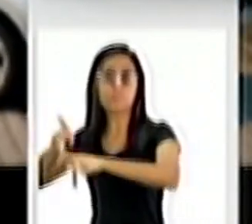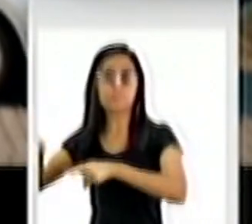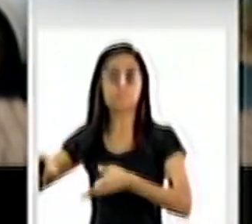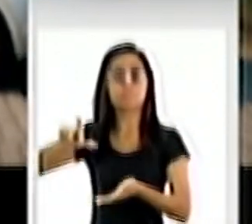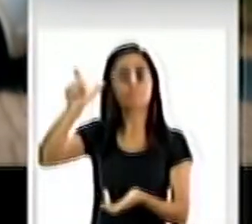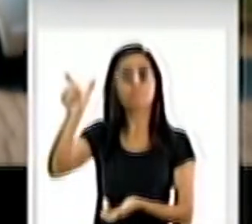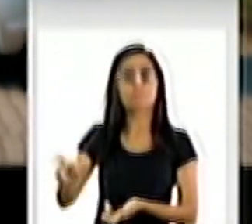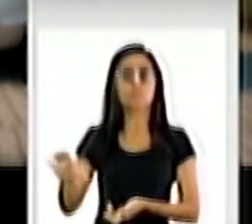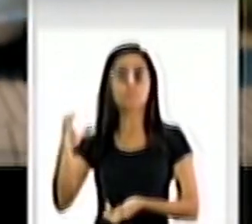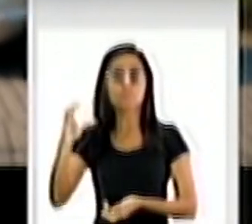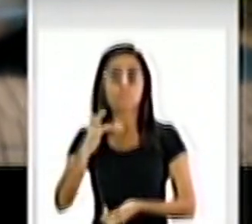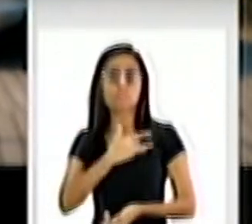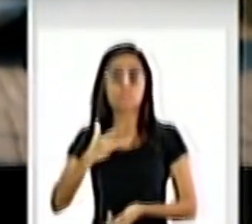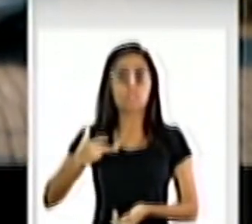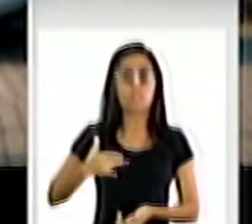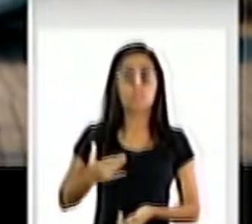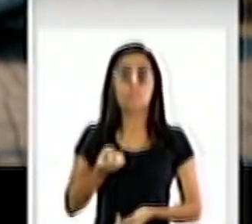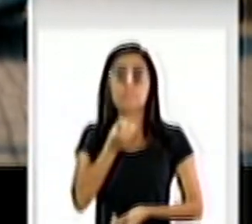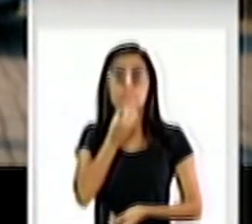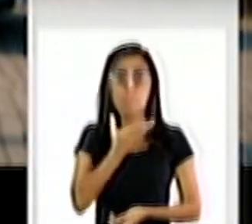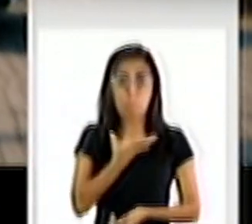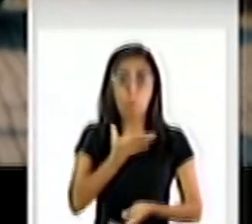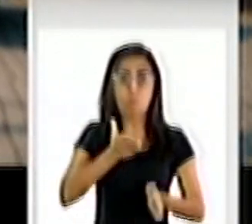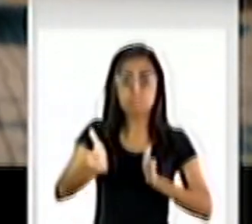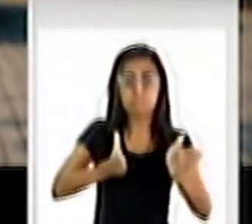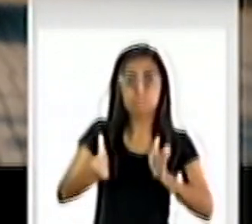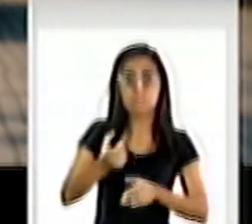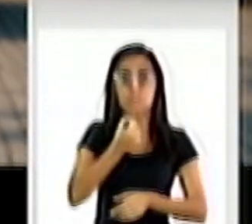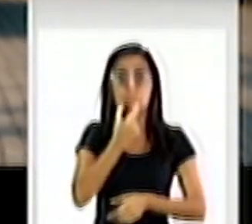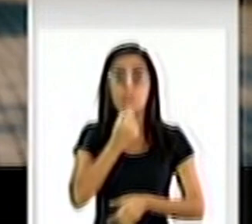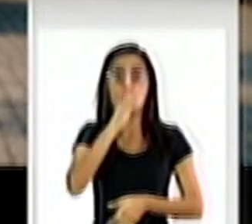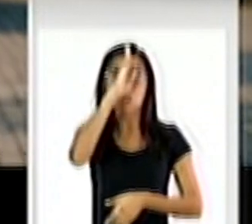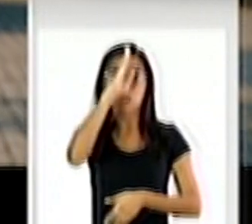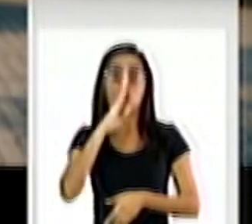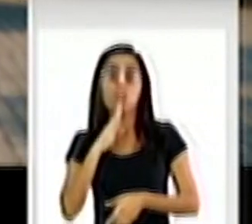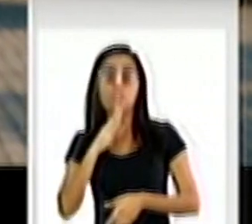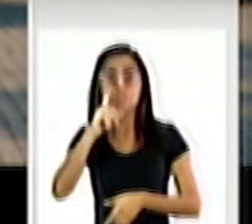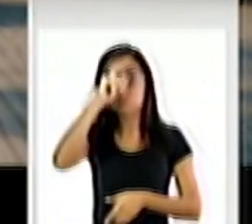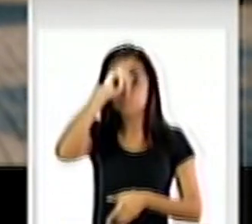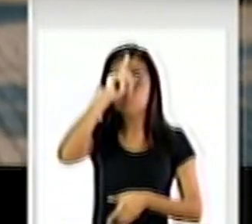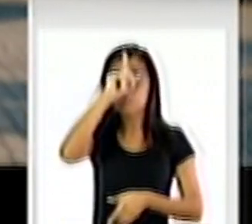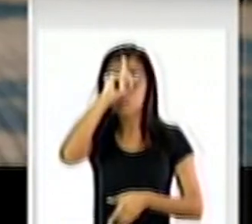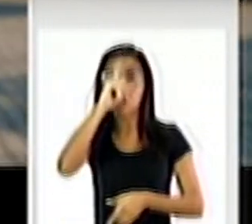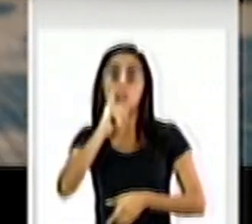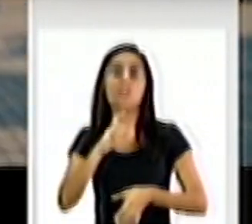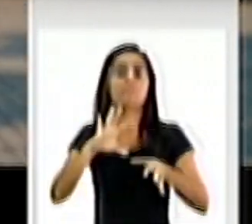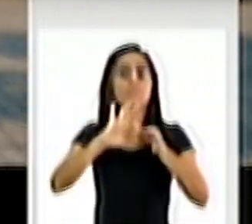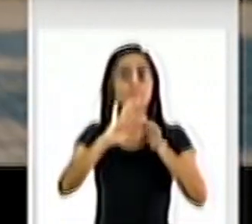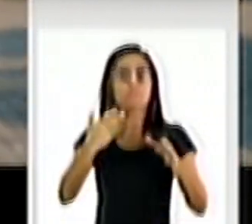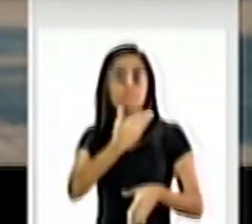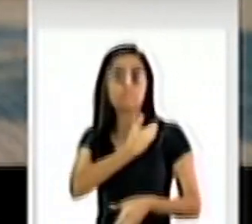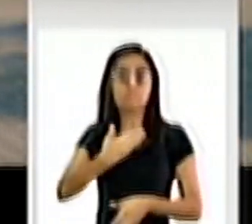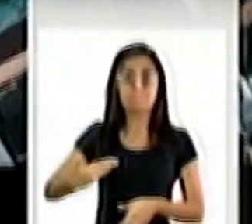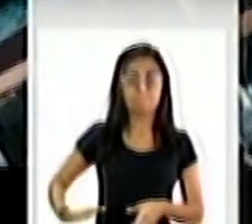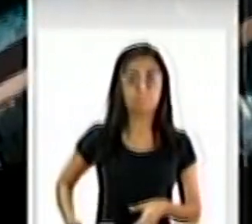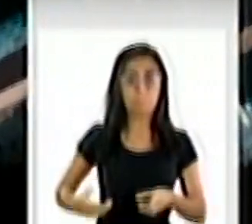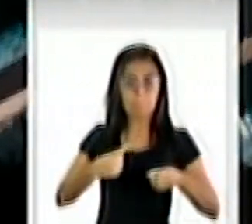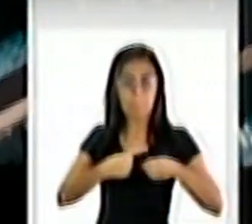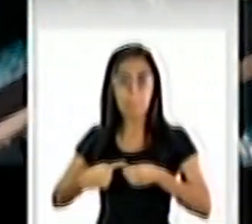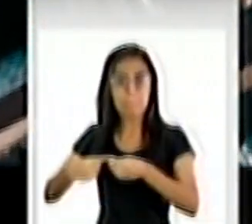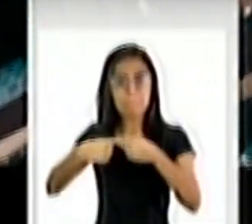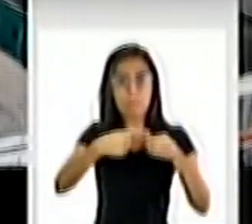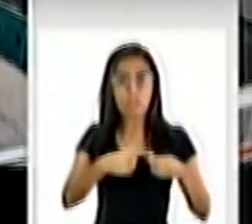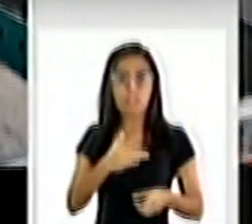Os cubatenses terão saúde de qualidade, com acesso aos remédios gratuitos e um hospital totalmente público.